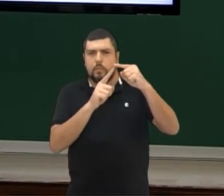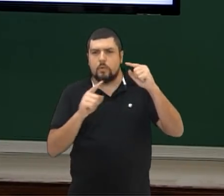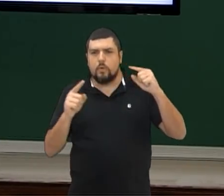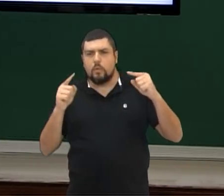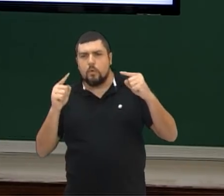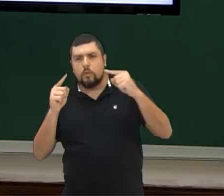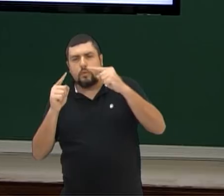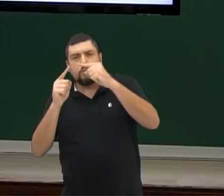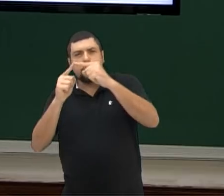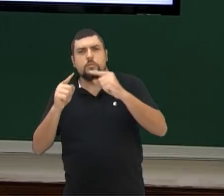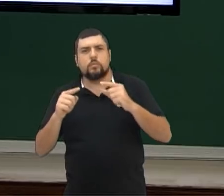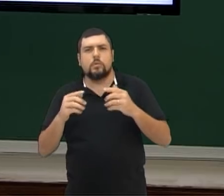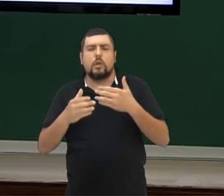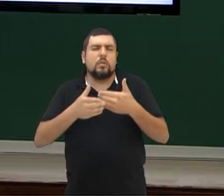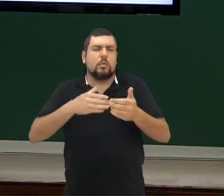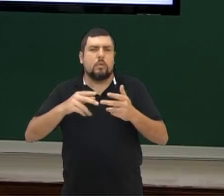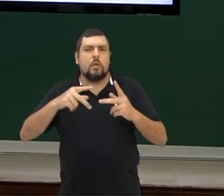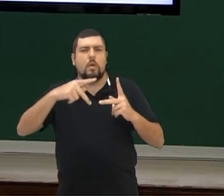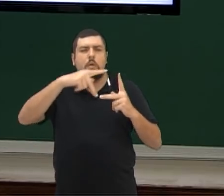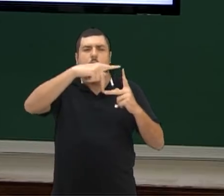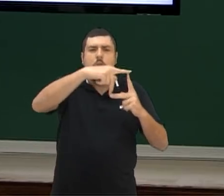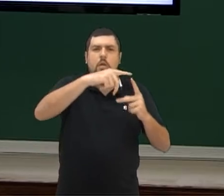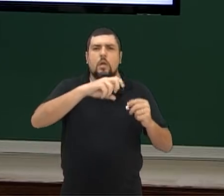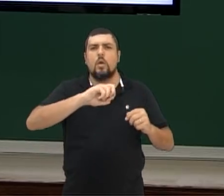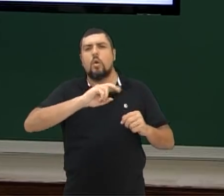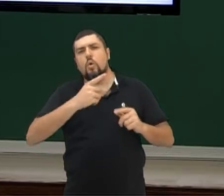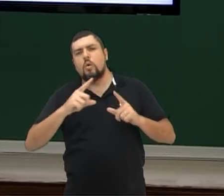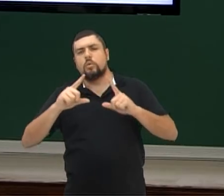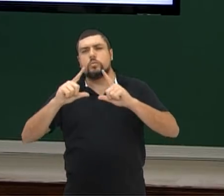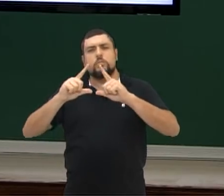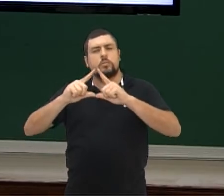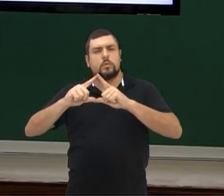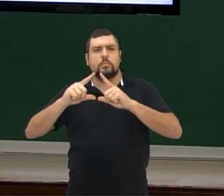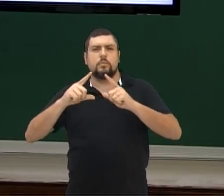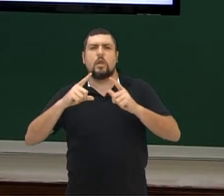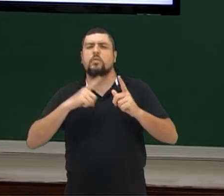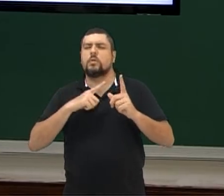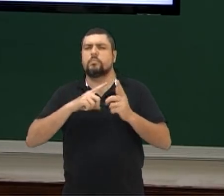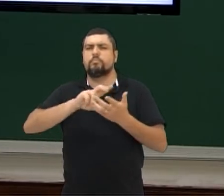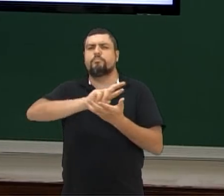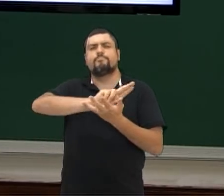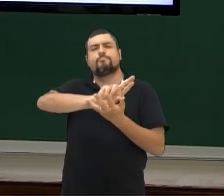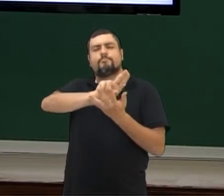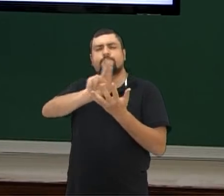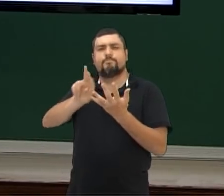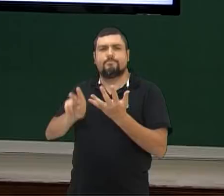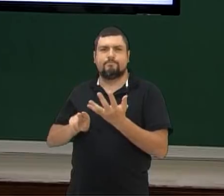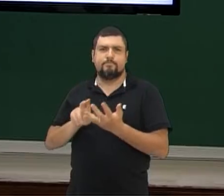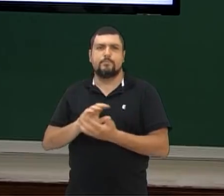triângulo, retângulo, um quadrilátero, são várias figuras, vários tipos de polígonos, tá?